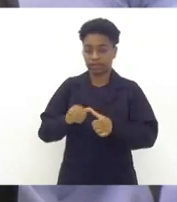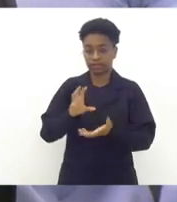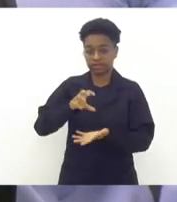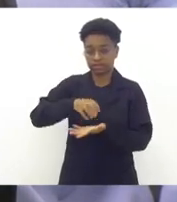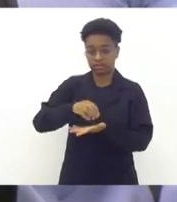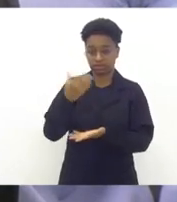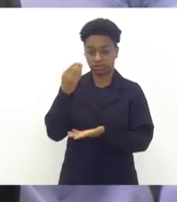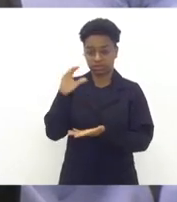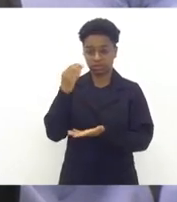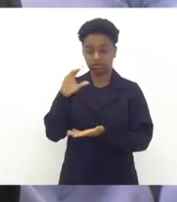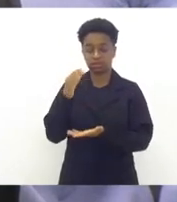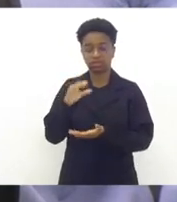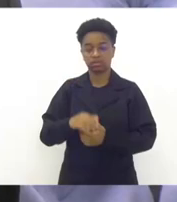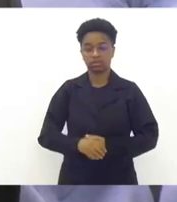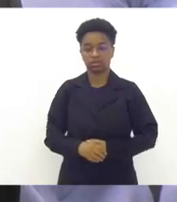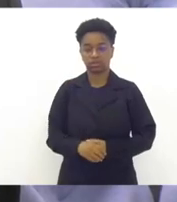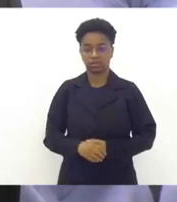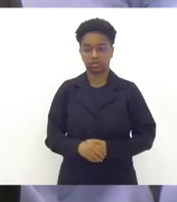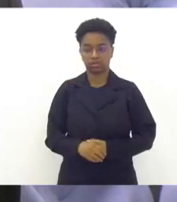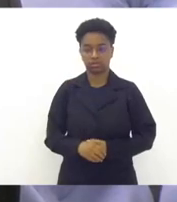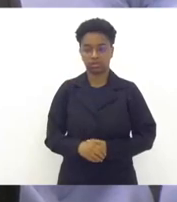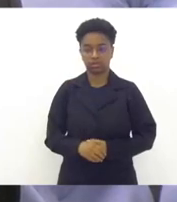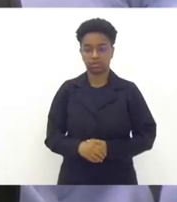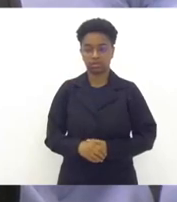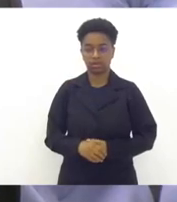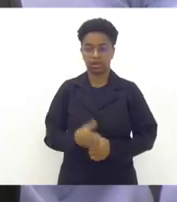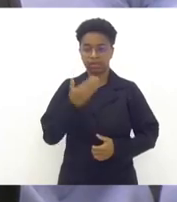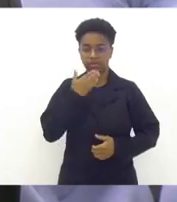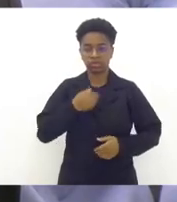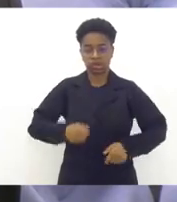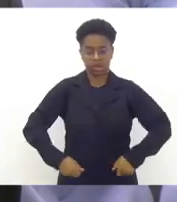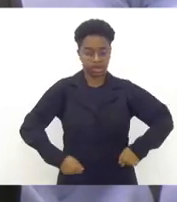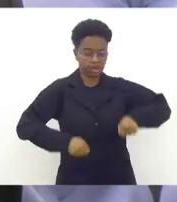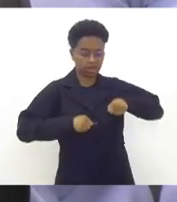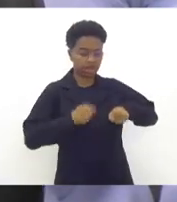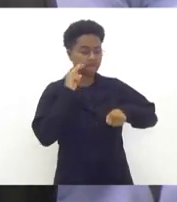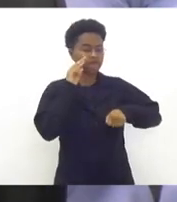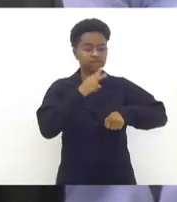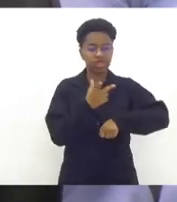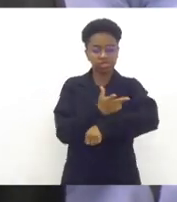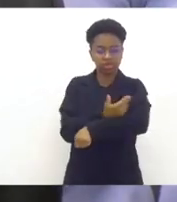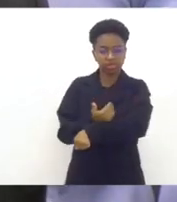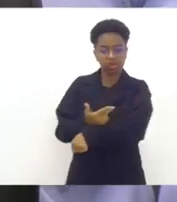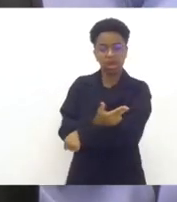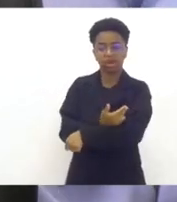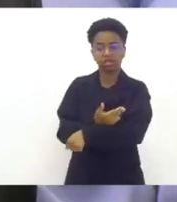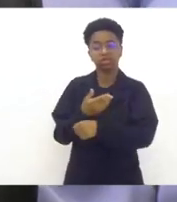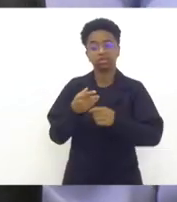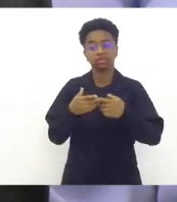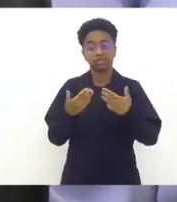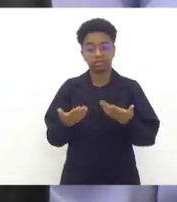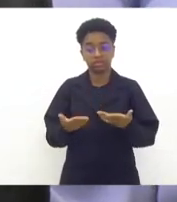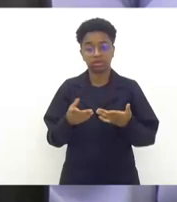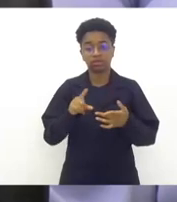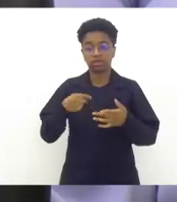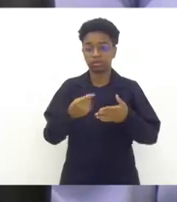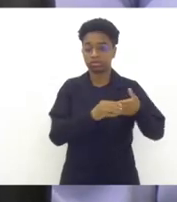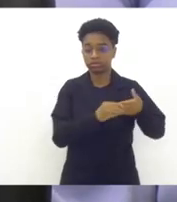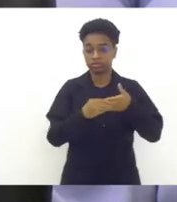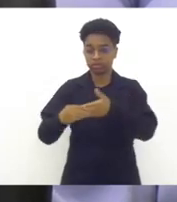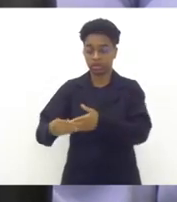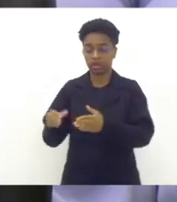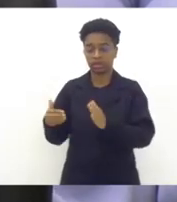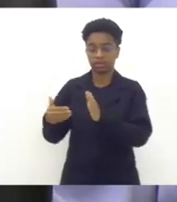aquela truculência, é, levantando camisa, vendo as tatuagens, tudo mais. Aí de lá eu fui abordado para a delegacia